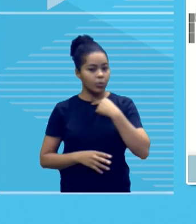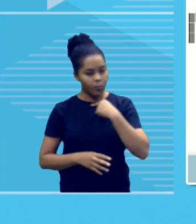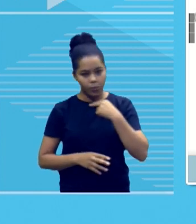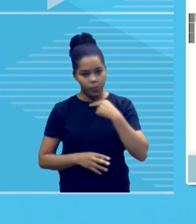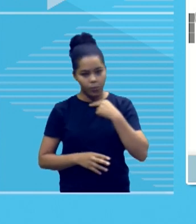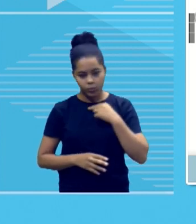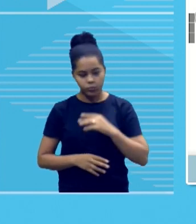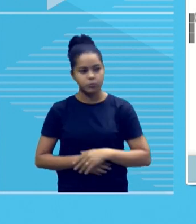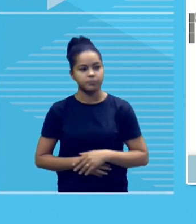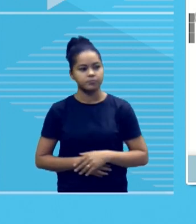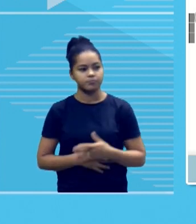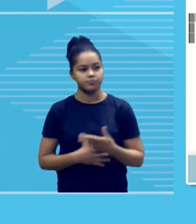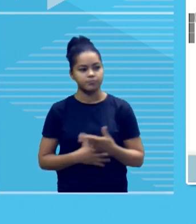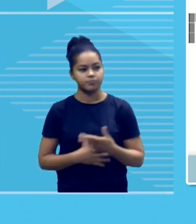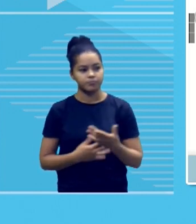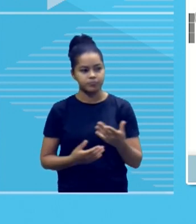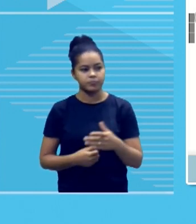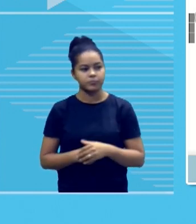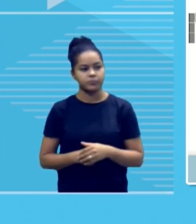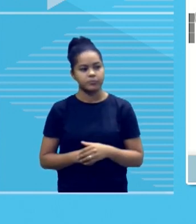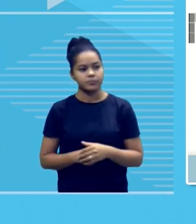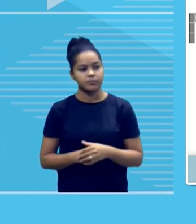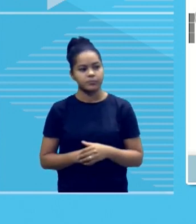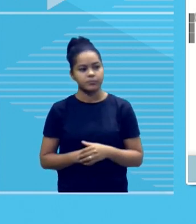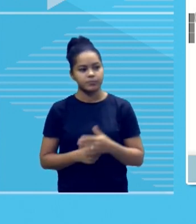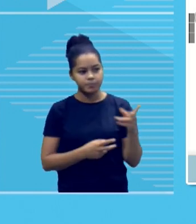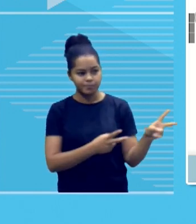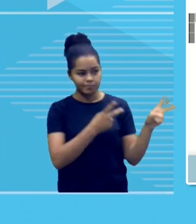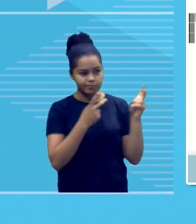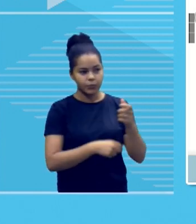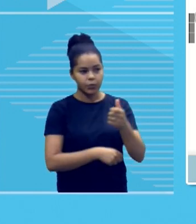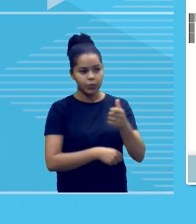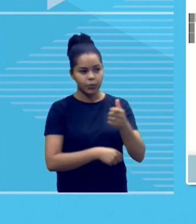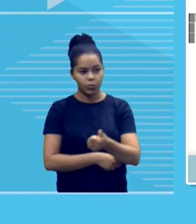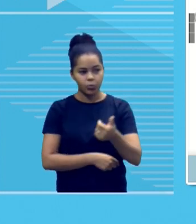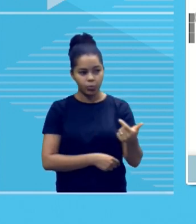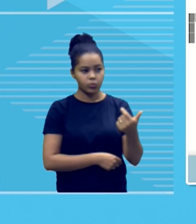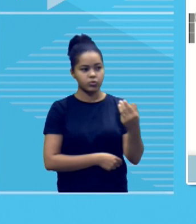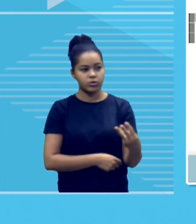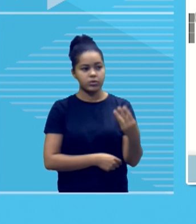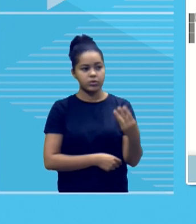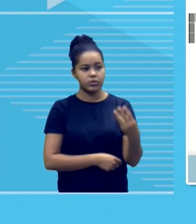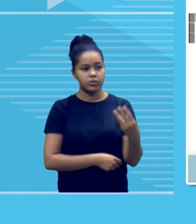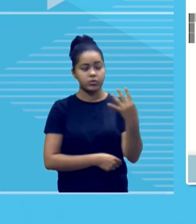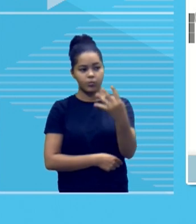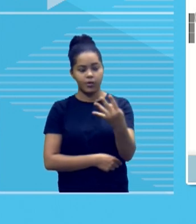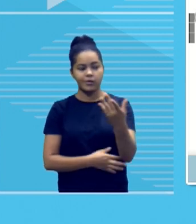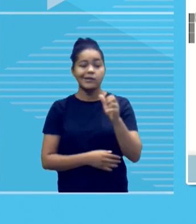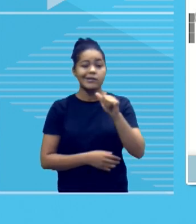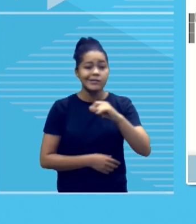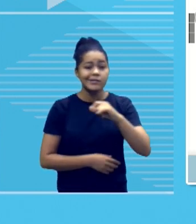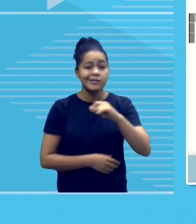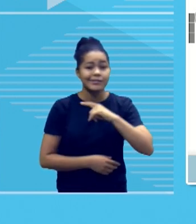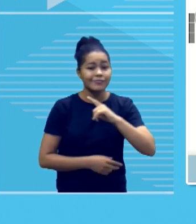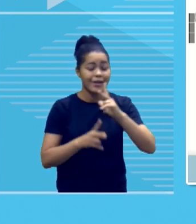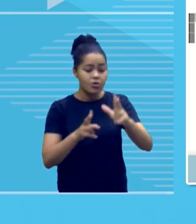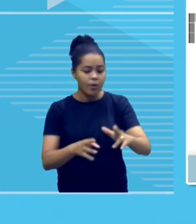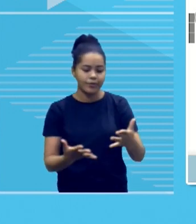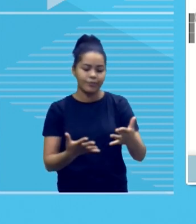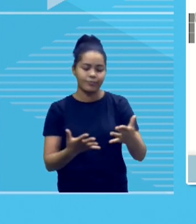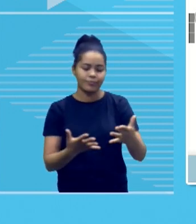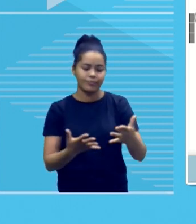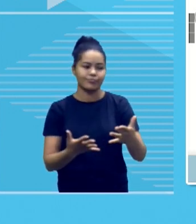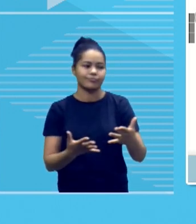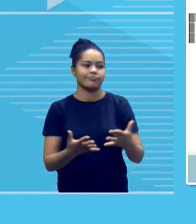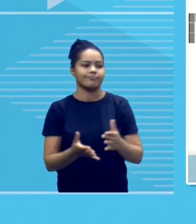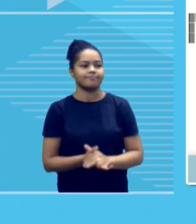menores números aqui ó um dois três quatro se aparecer outro um dois quatro não não precisa nem